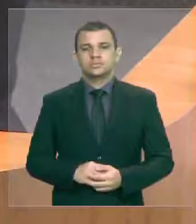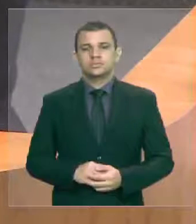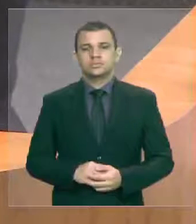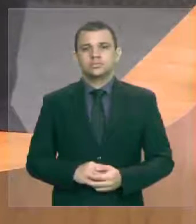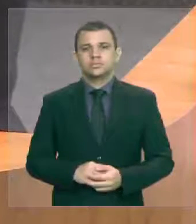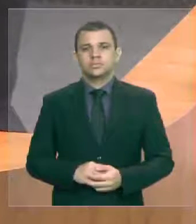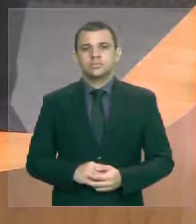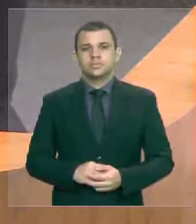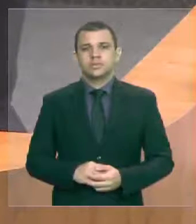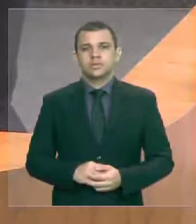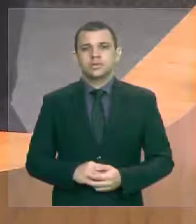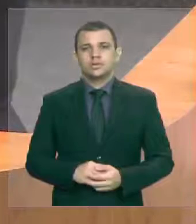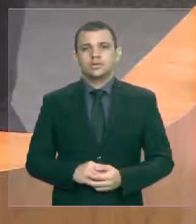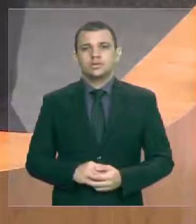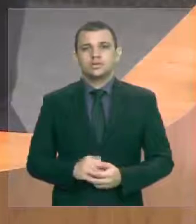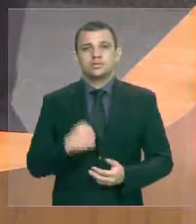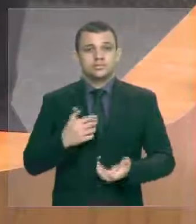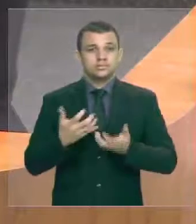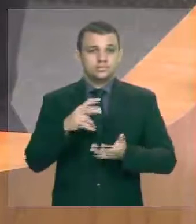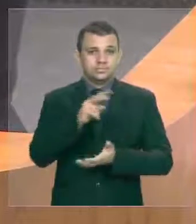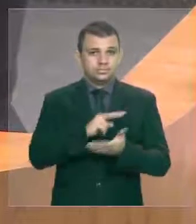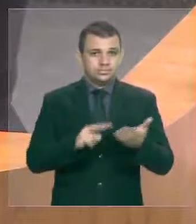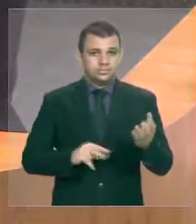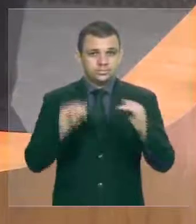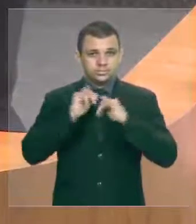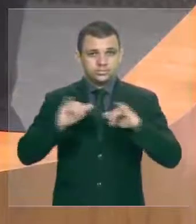pelo jornalista Cunha Santos